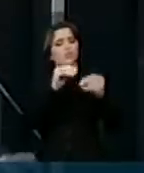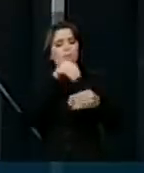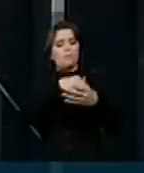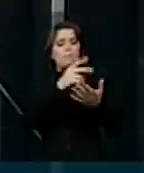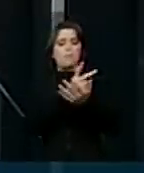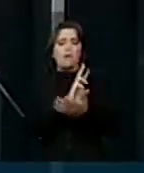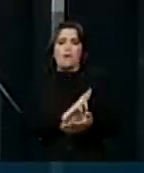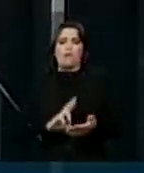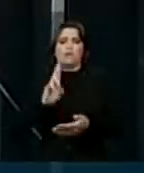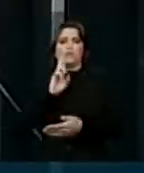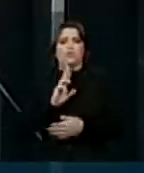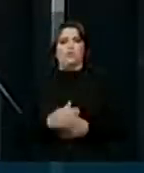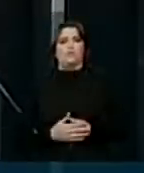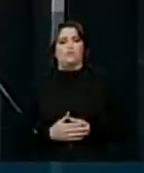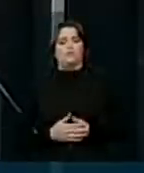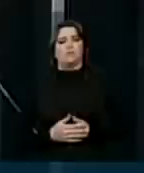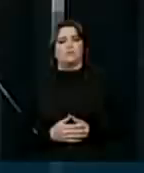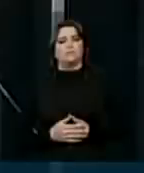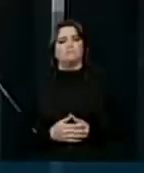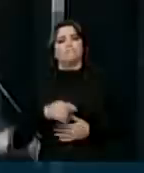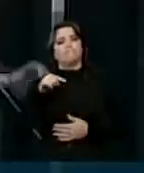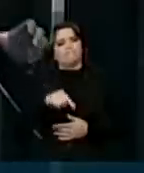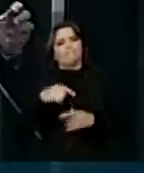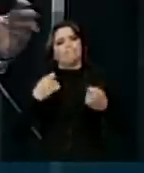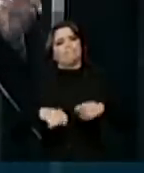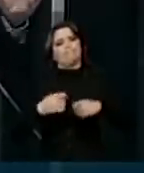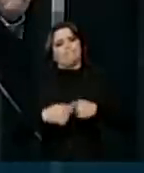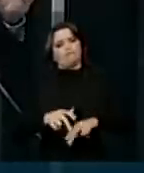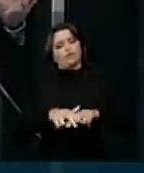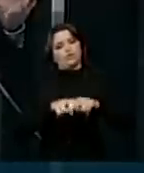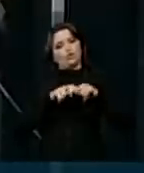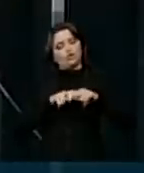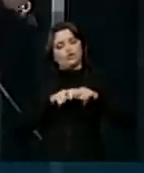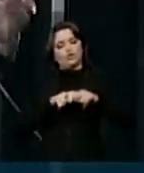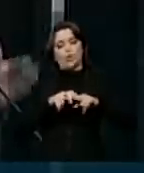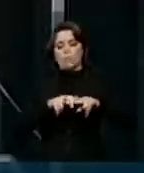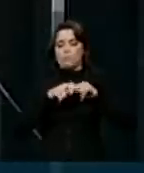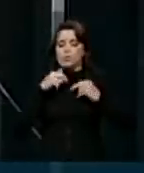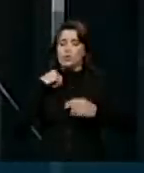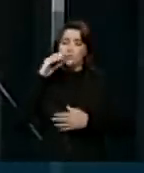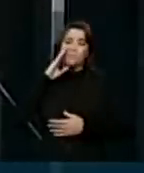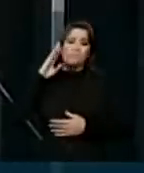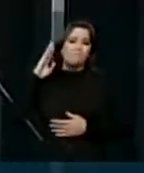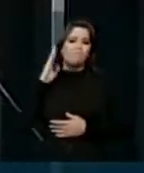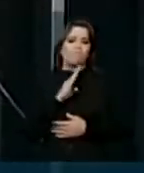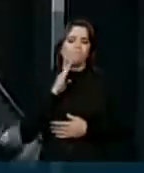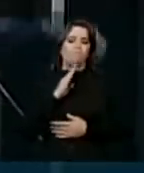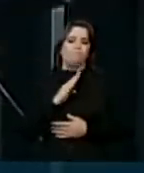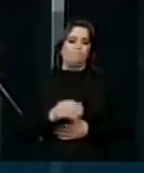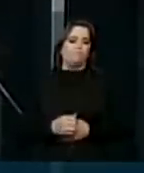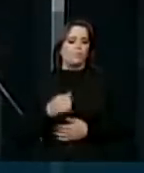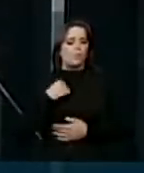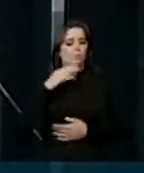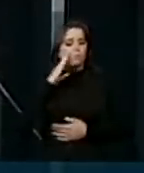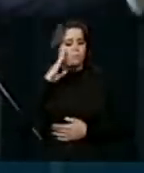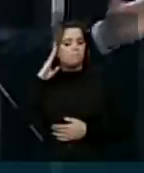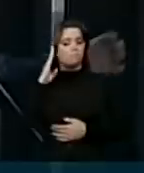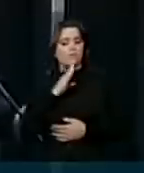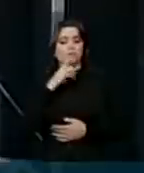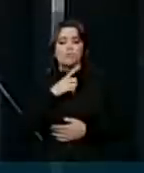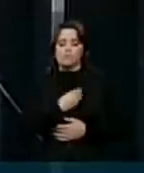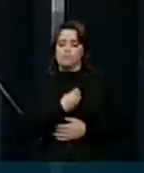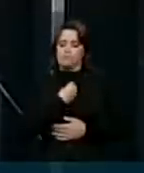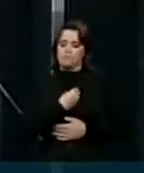inclusive religiosas, e ela deve ser o motivo principal da existência